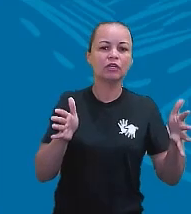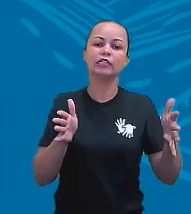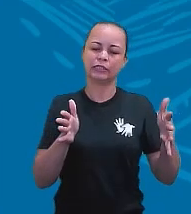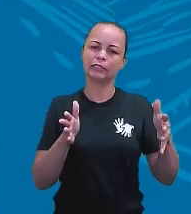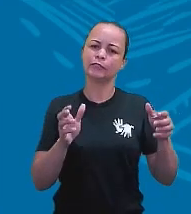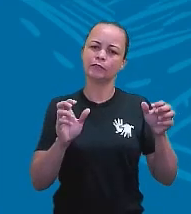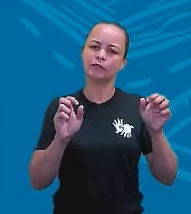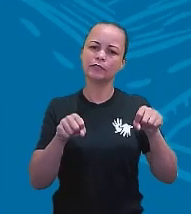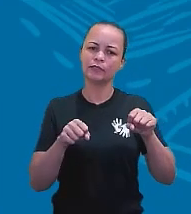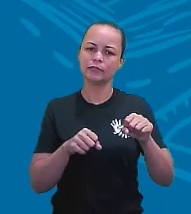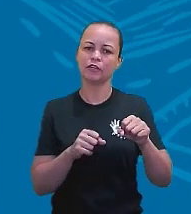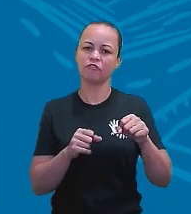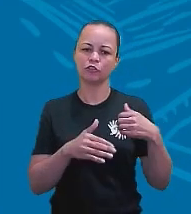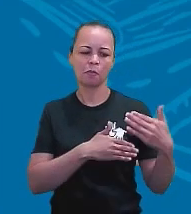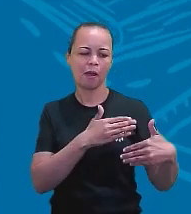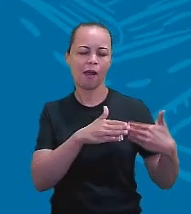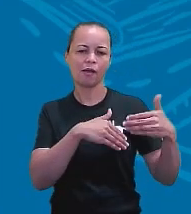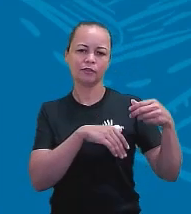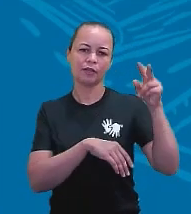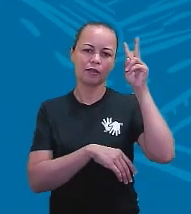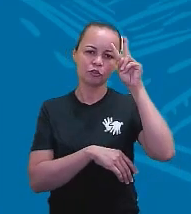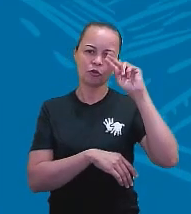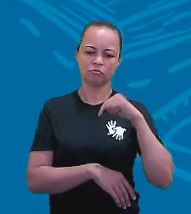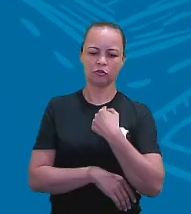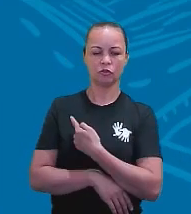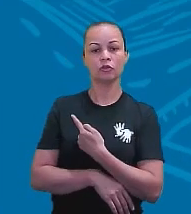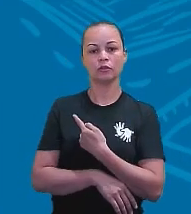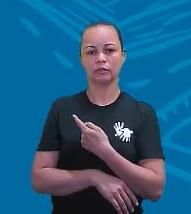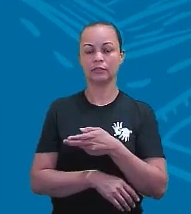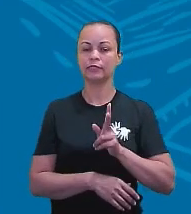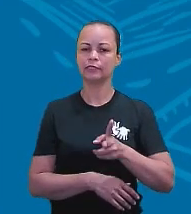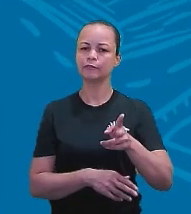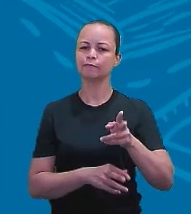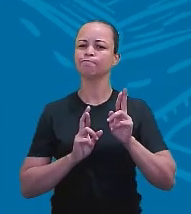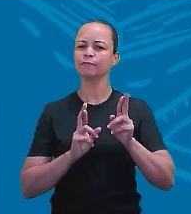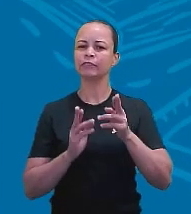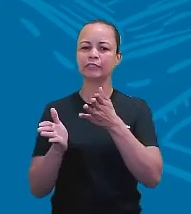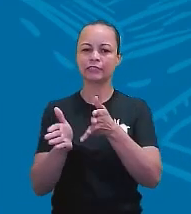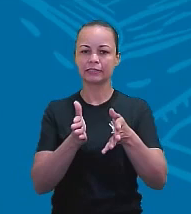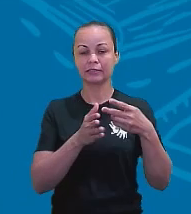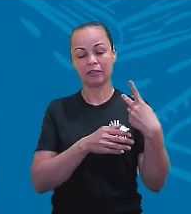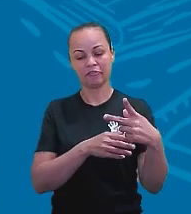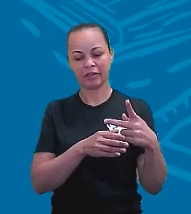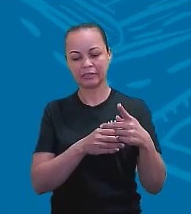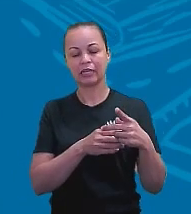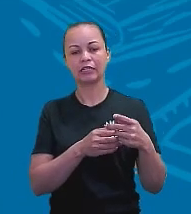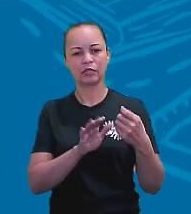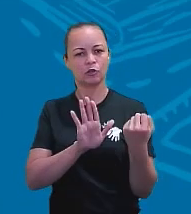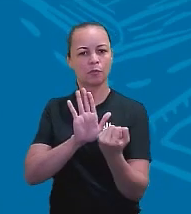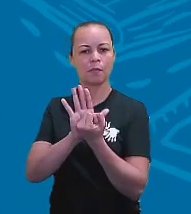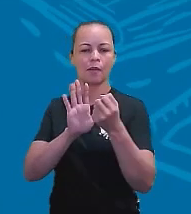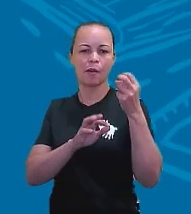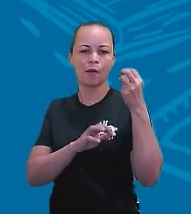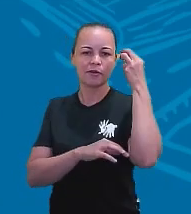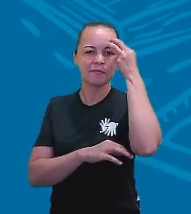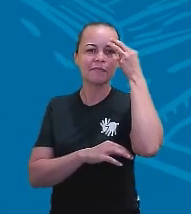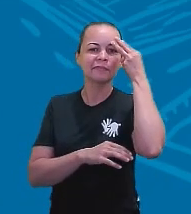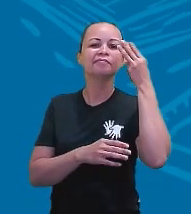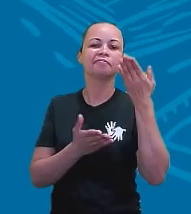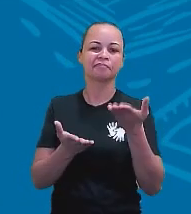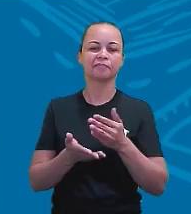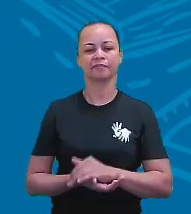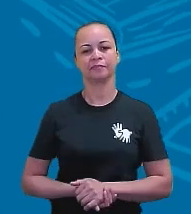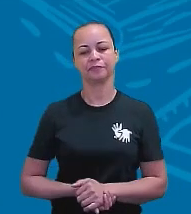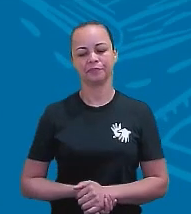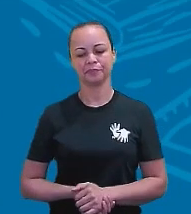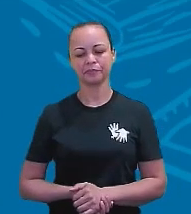da nossa história e que, se Deus quiser, vai ser sempre mantido em nossa memória e também nos nossos registros, tá bom? Então,